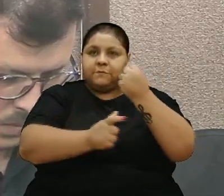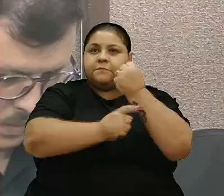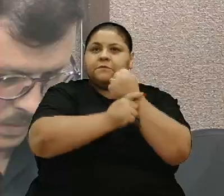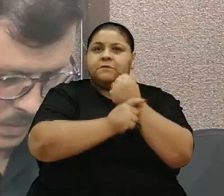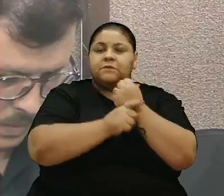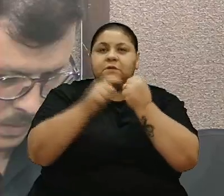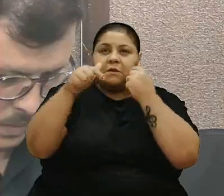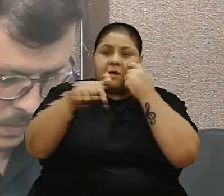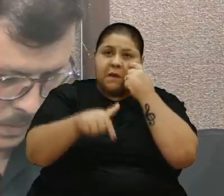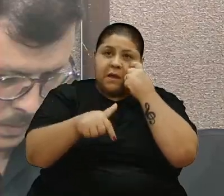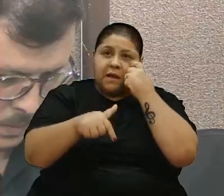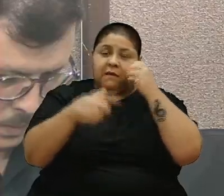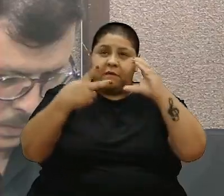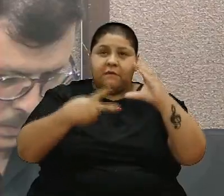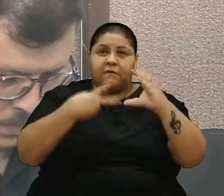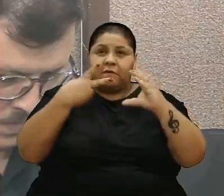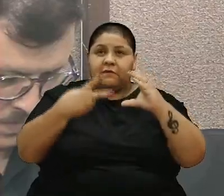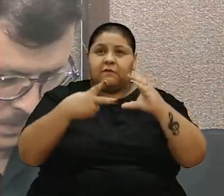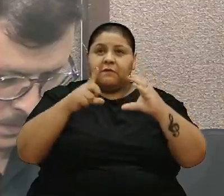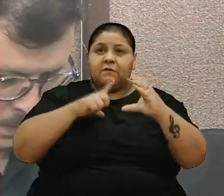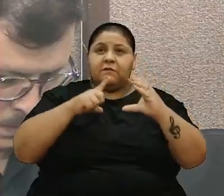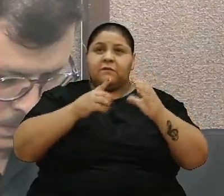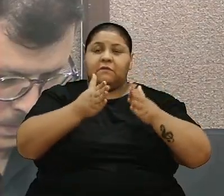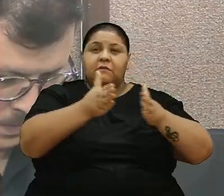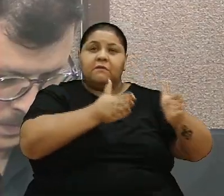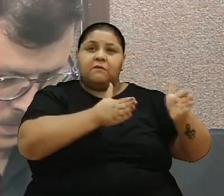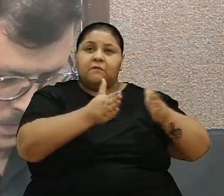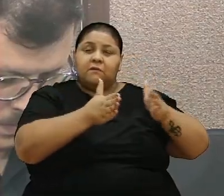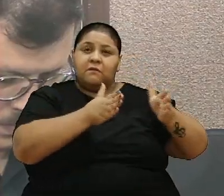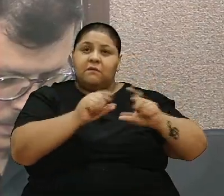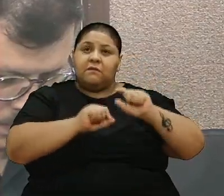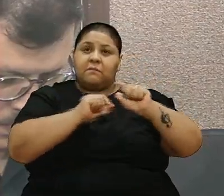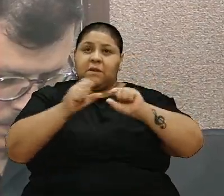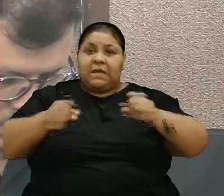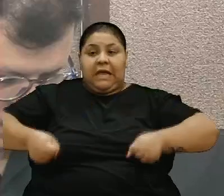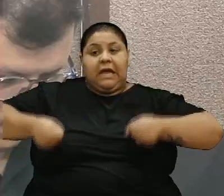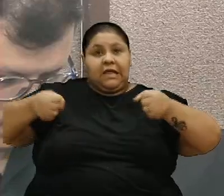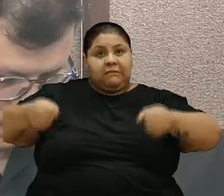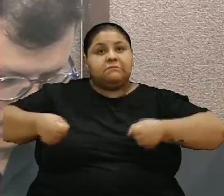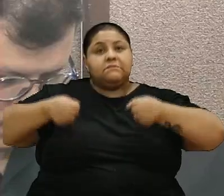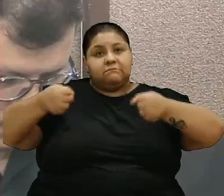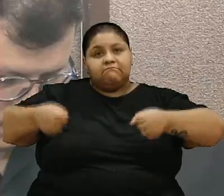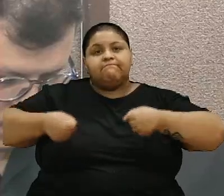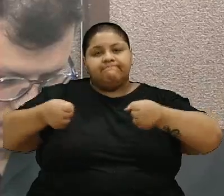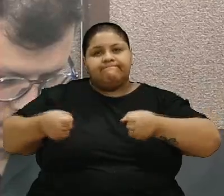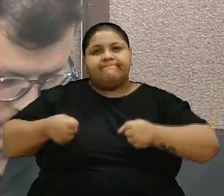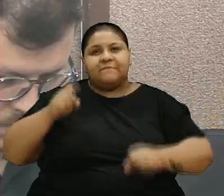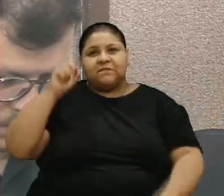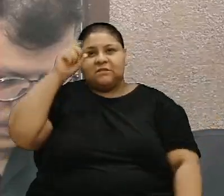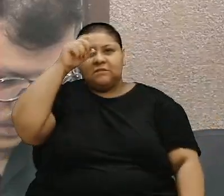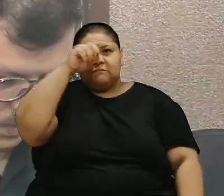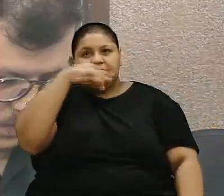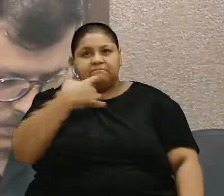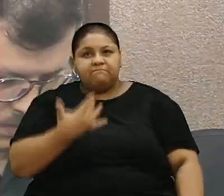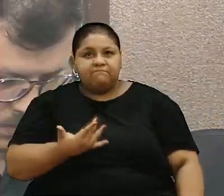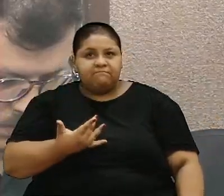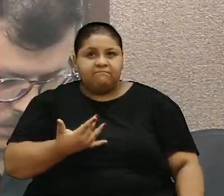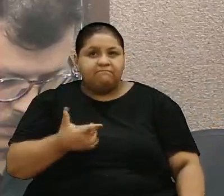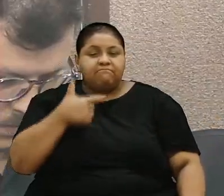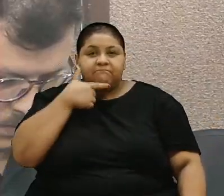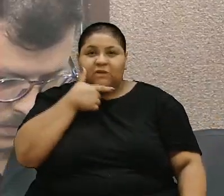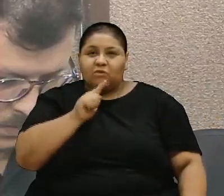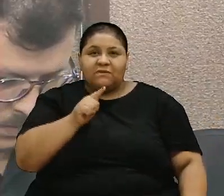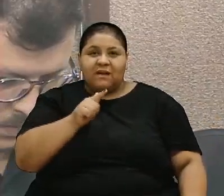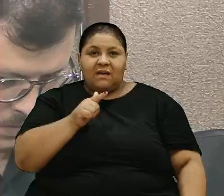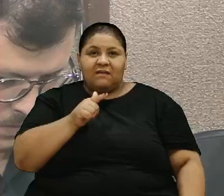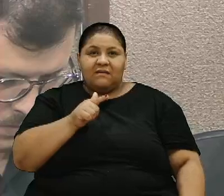Aqui, por exemplo, até a nossa Câmara de Vereadores aqui não tem acessibilidade para quem é cadeirante. Isso é complicado. Se tiver um cadeirante que quiser descer aqui, ele não consegue